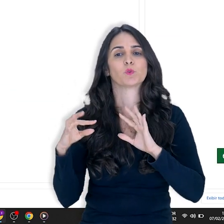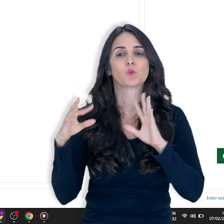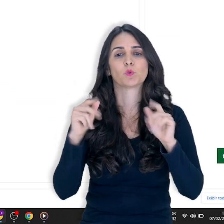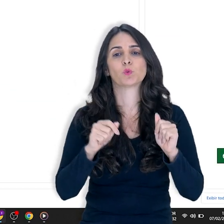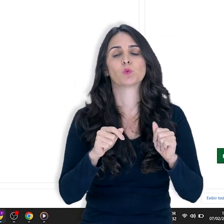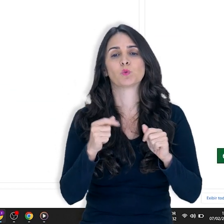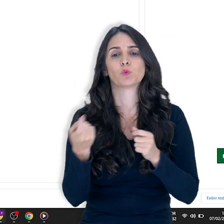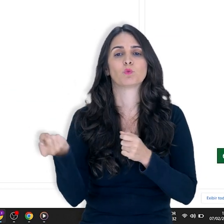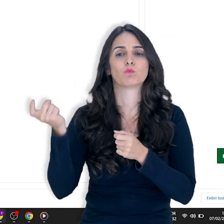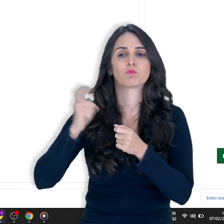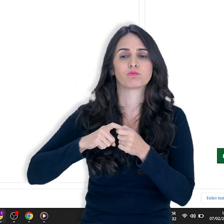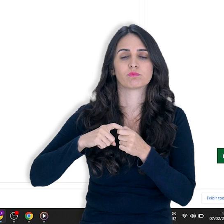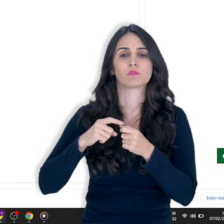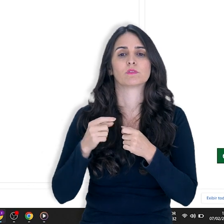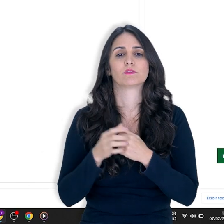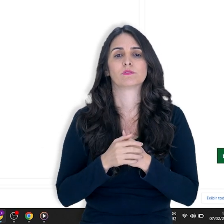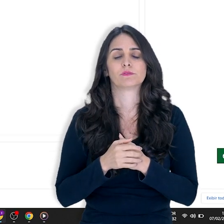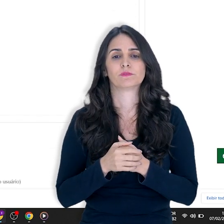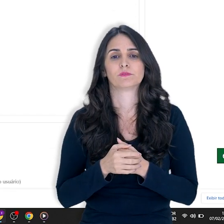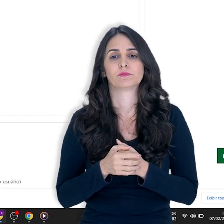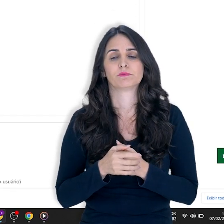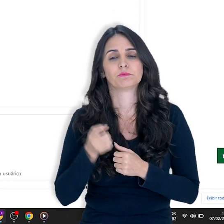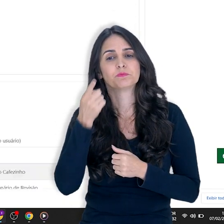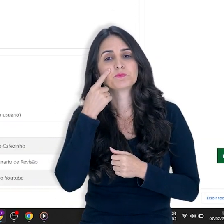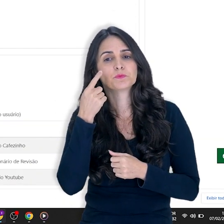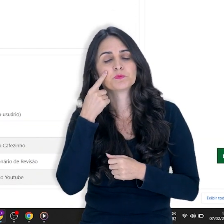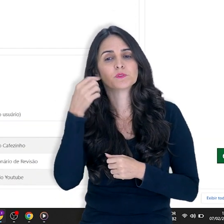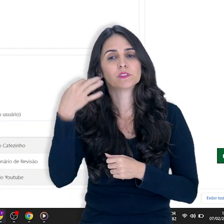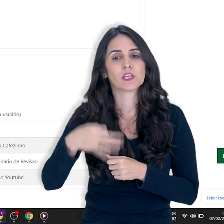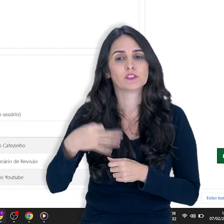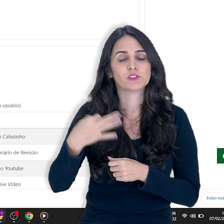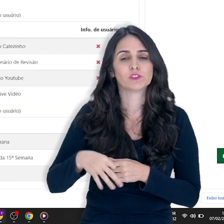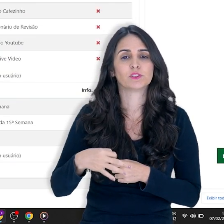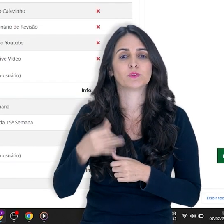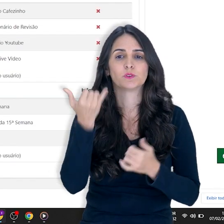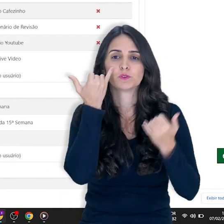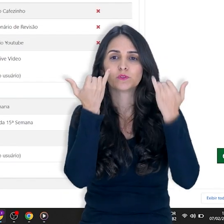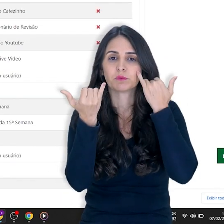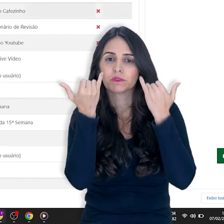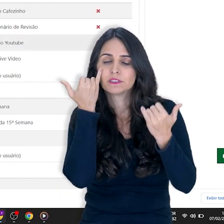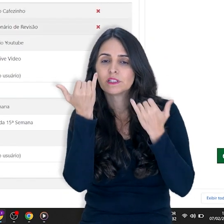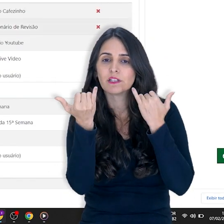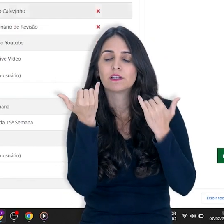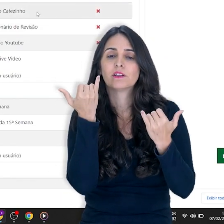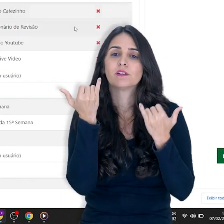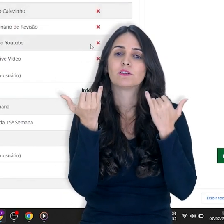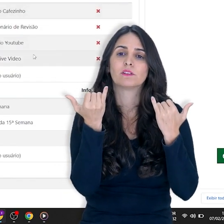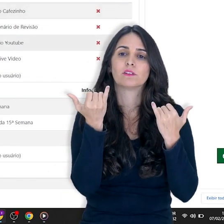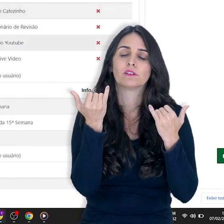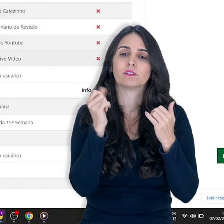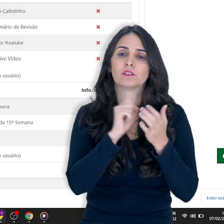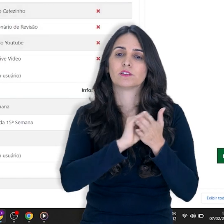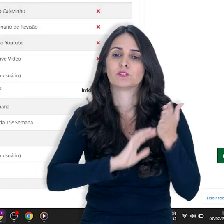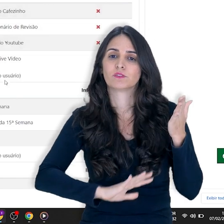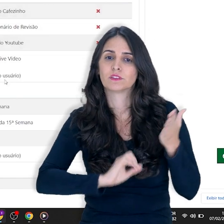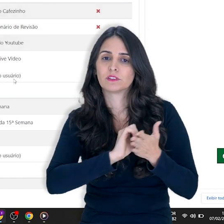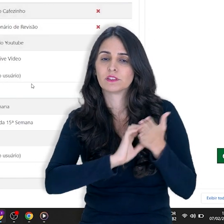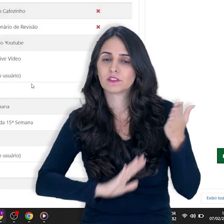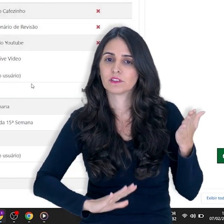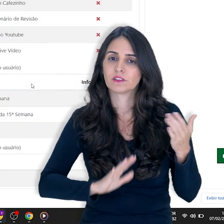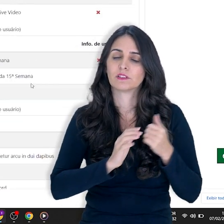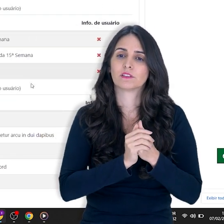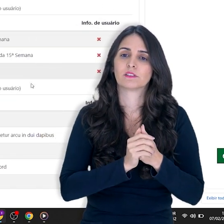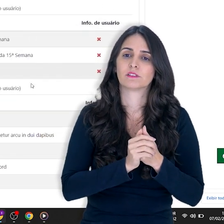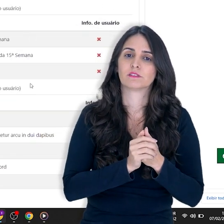ele vai mostrando tudo que vai ser restaurado para a gente verificar certinho, ó, todas as informações,